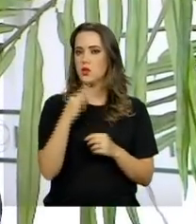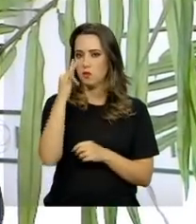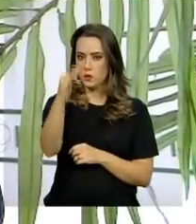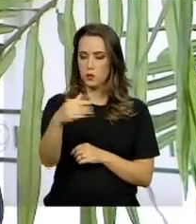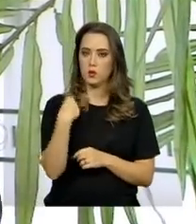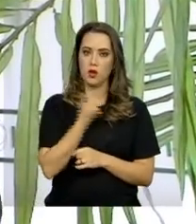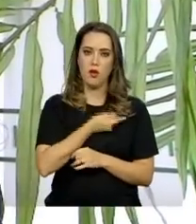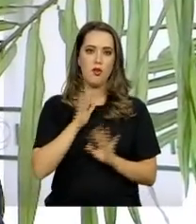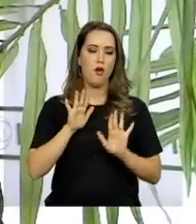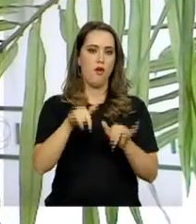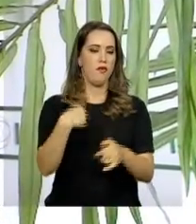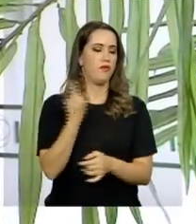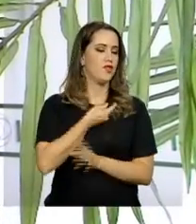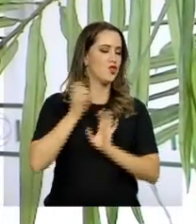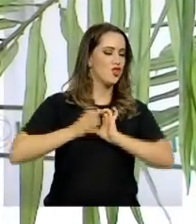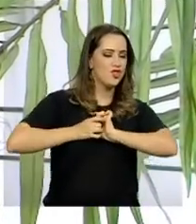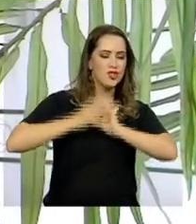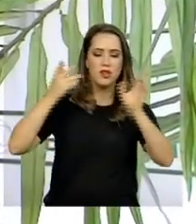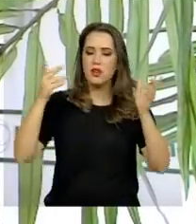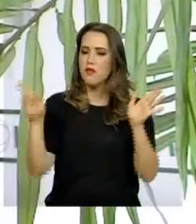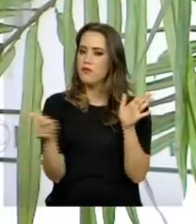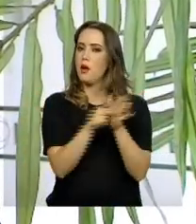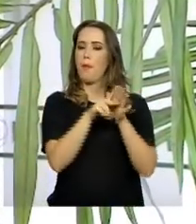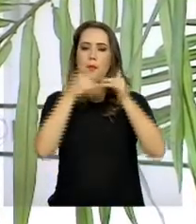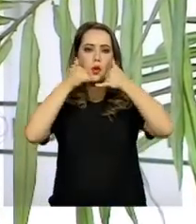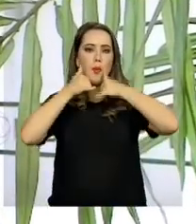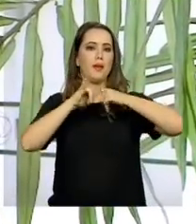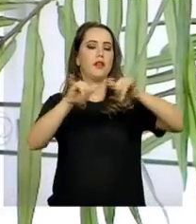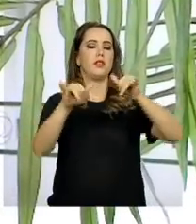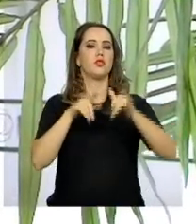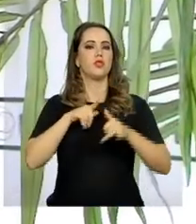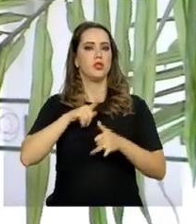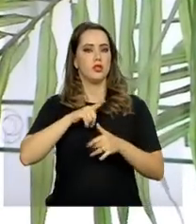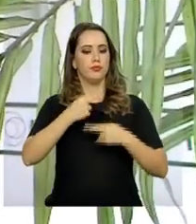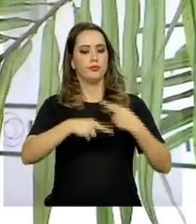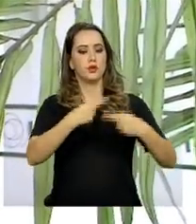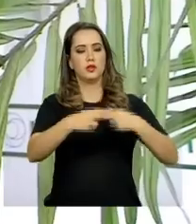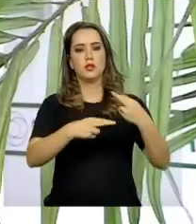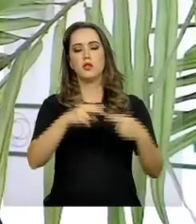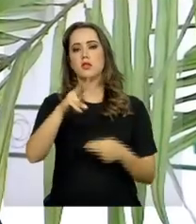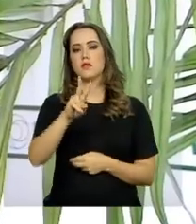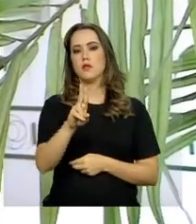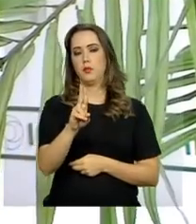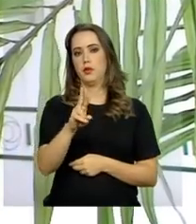processo nós seremos autossuficientes na etapa de enriquecimento de urânio,